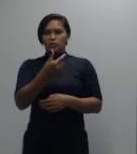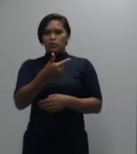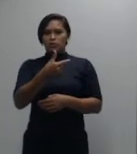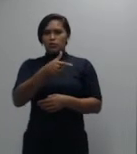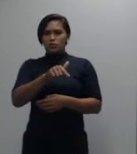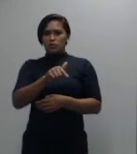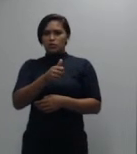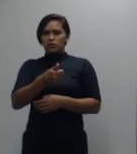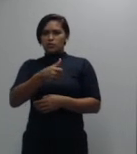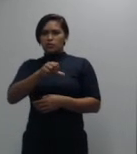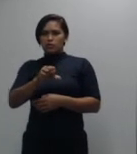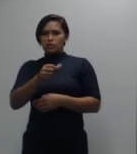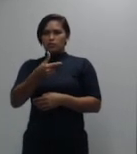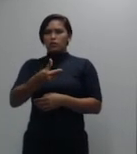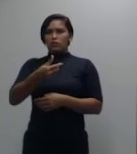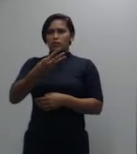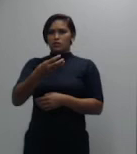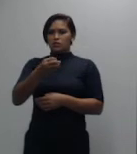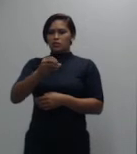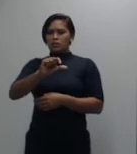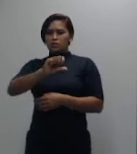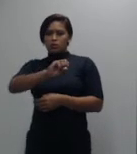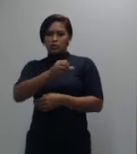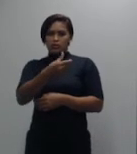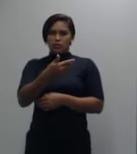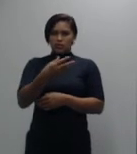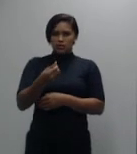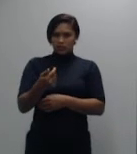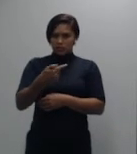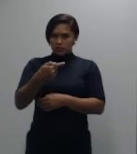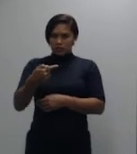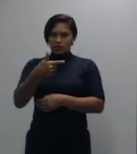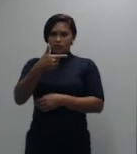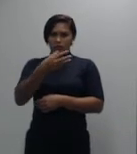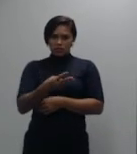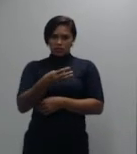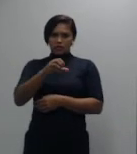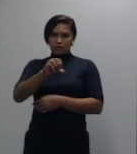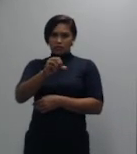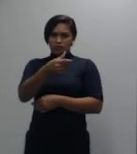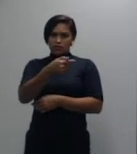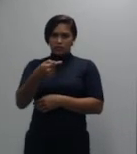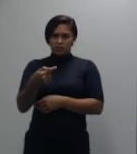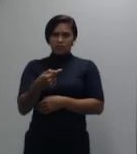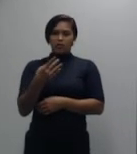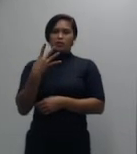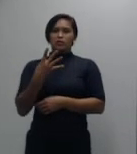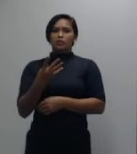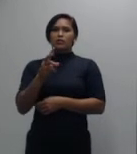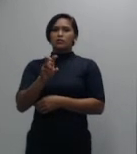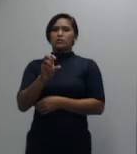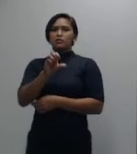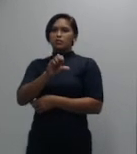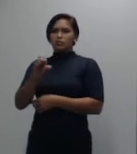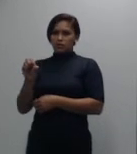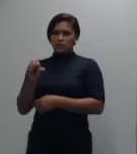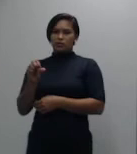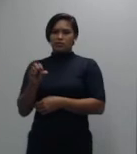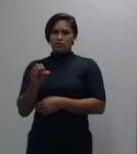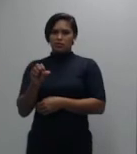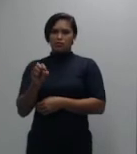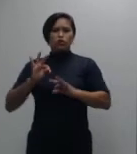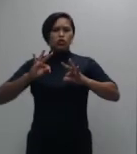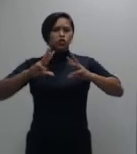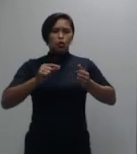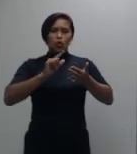27 9291 308 307 Hatch 87 397 e449 a